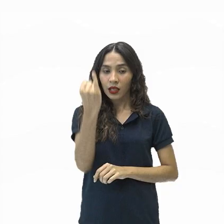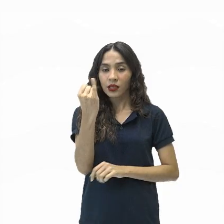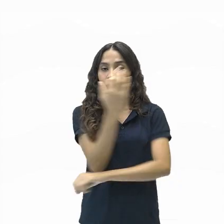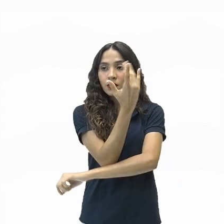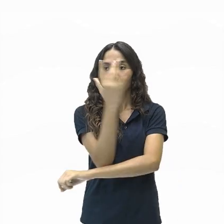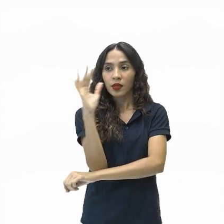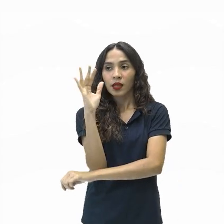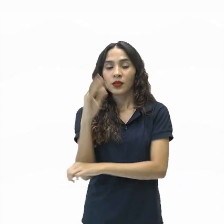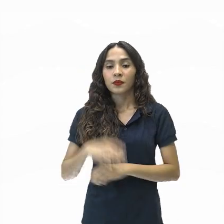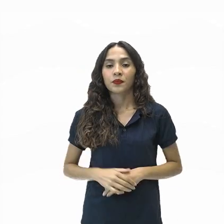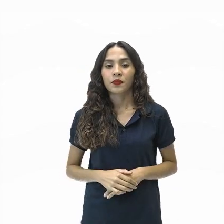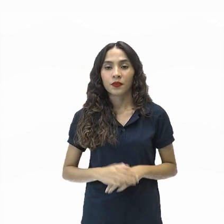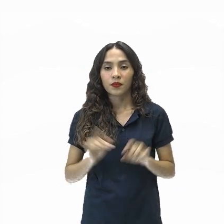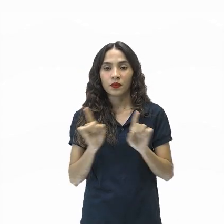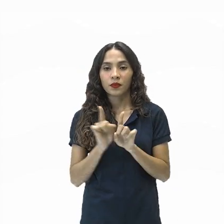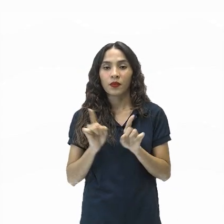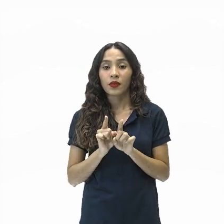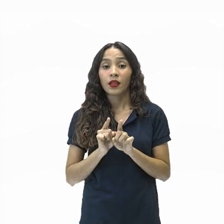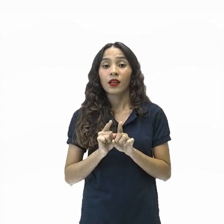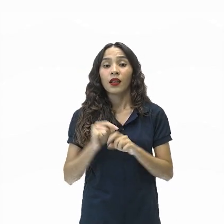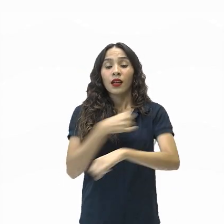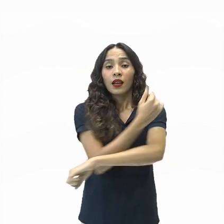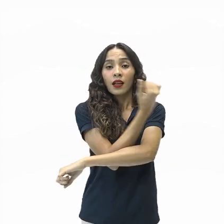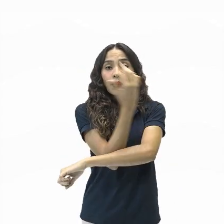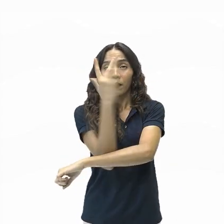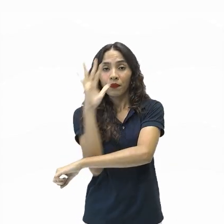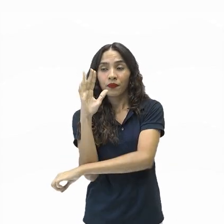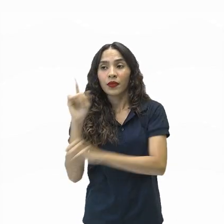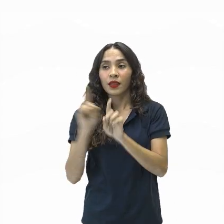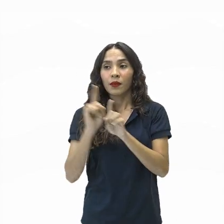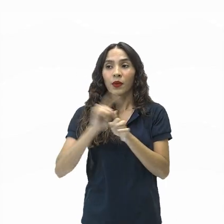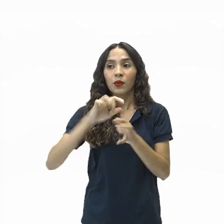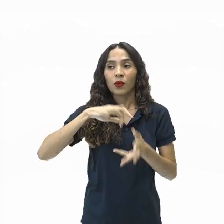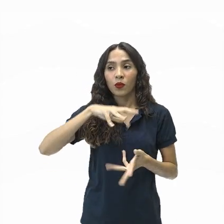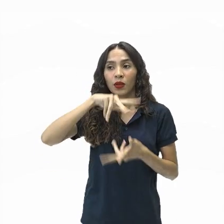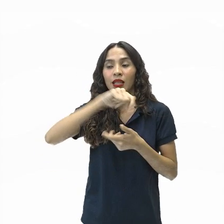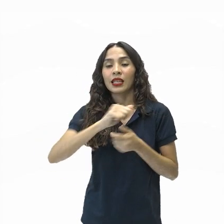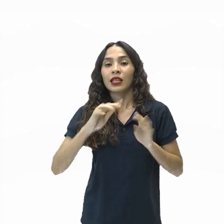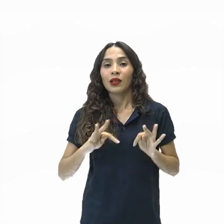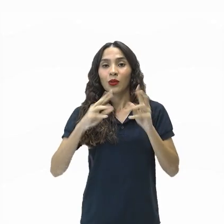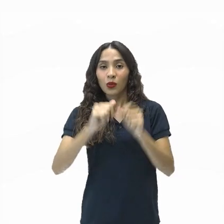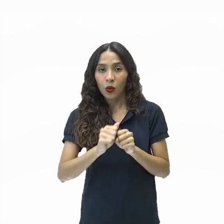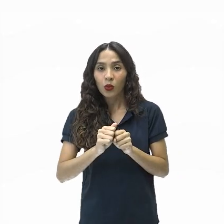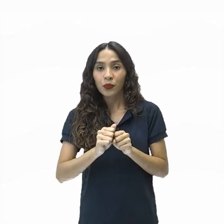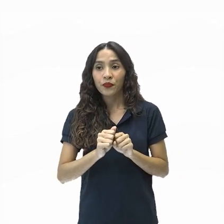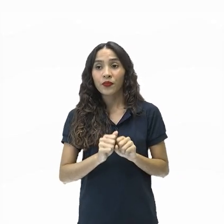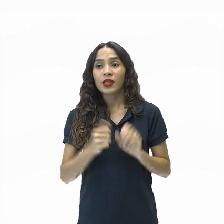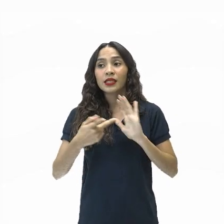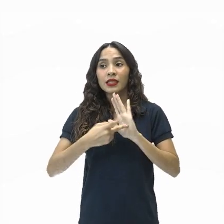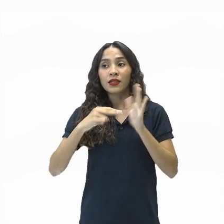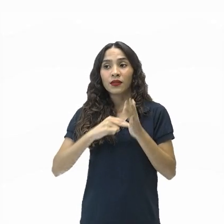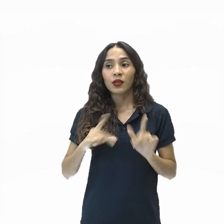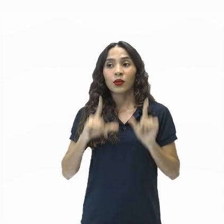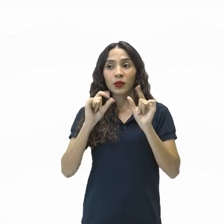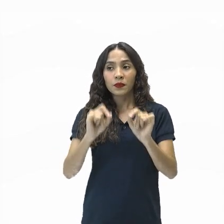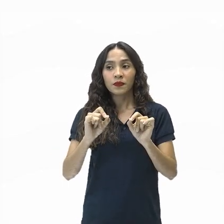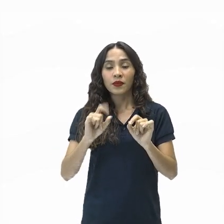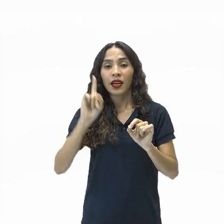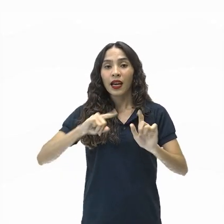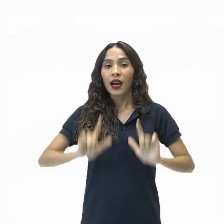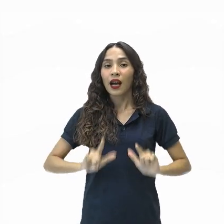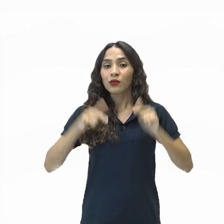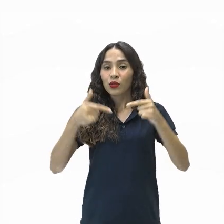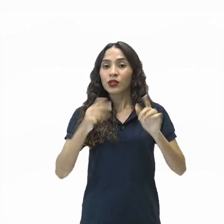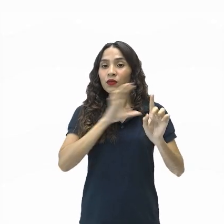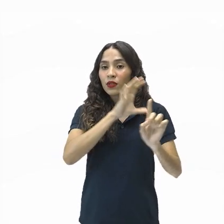meio ambiente, nos ecossistemas e no planeta como um todo. Ou seja, são as